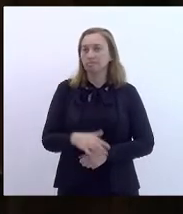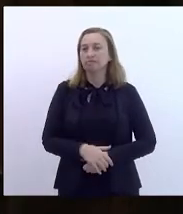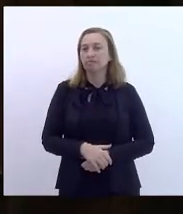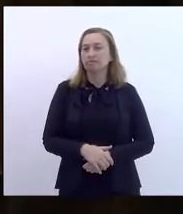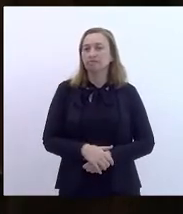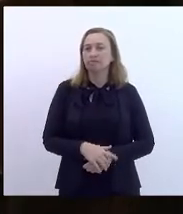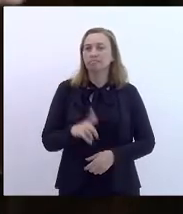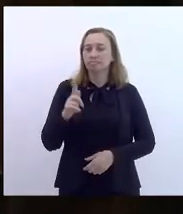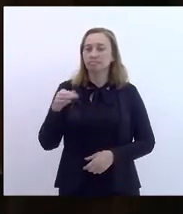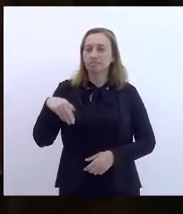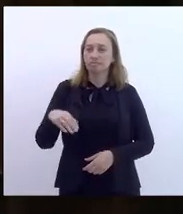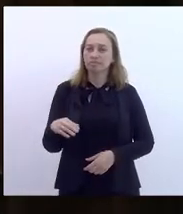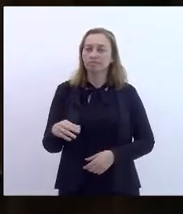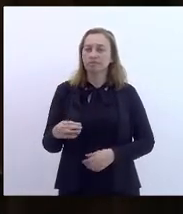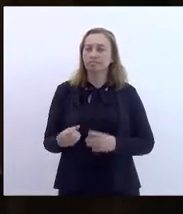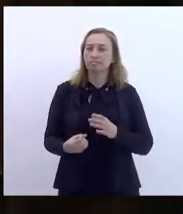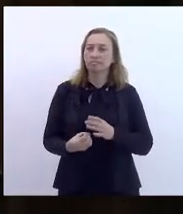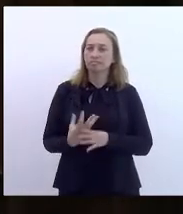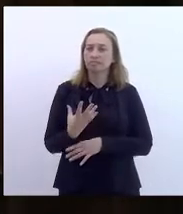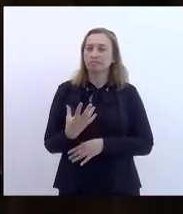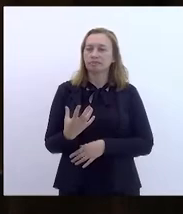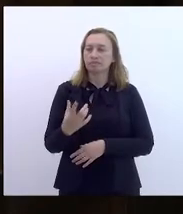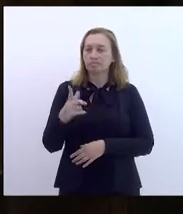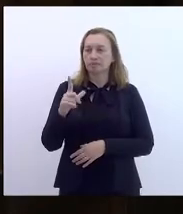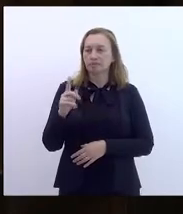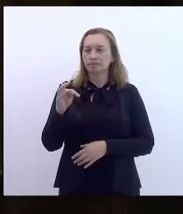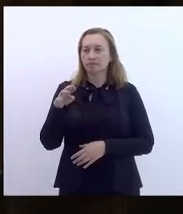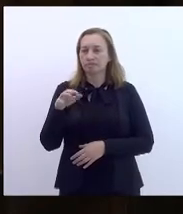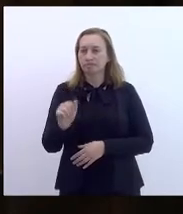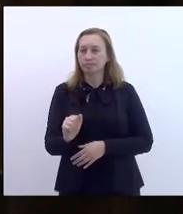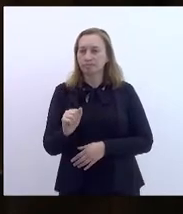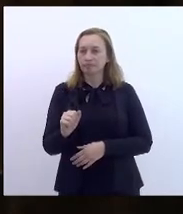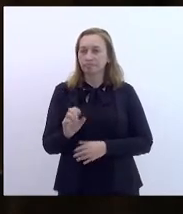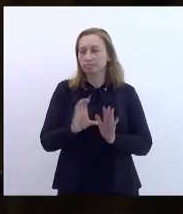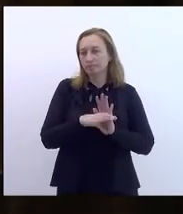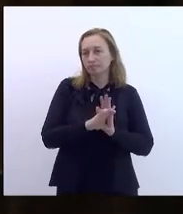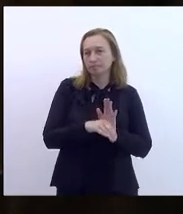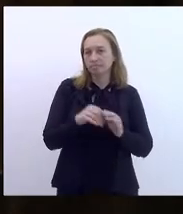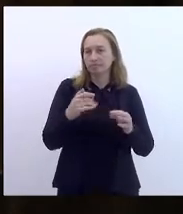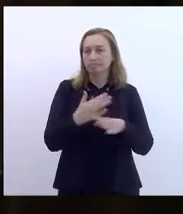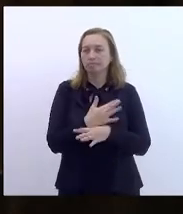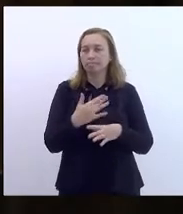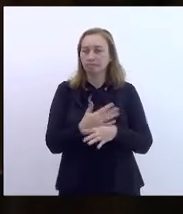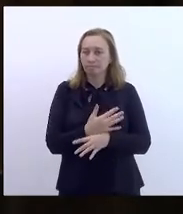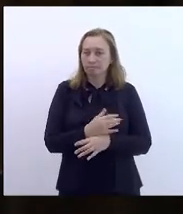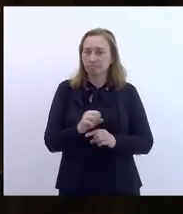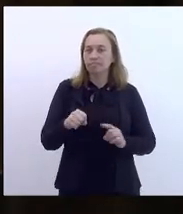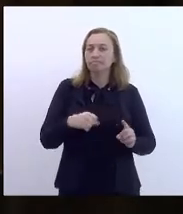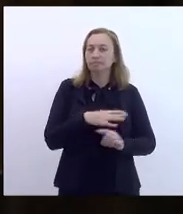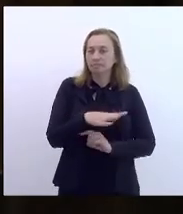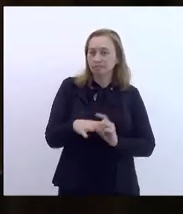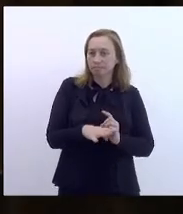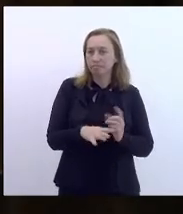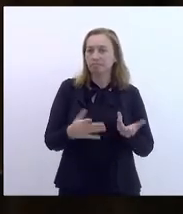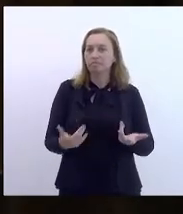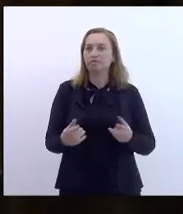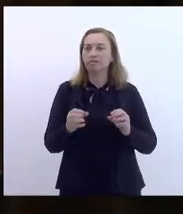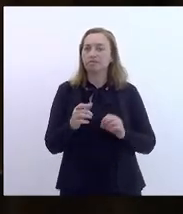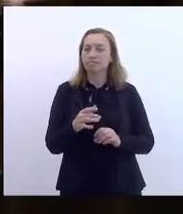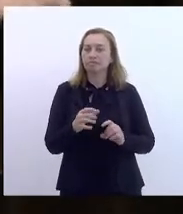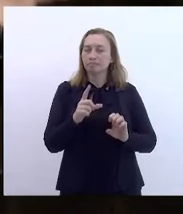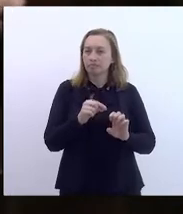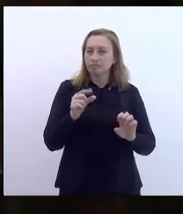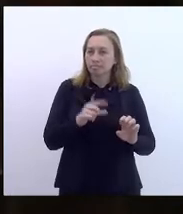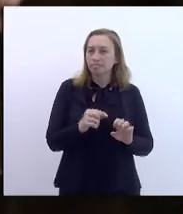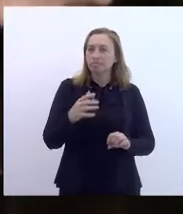gera fabricar vá as lâmpadas esse Mas já tem muito mais um conceito social empregabilidade que a educação